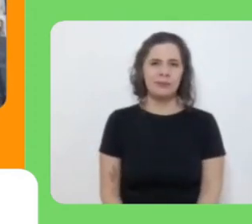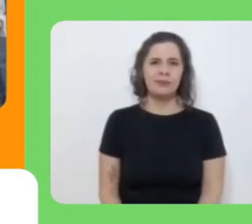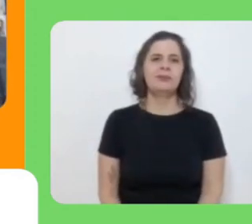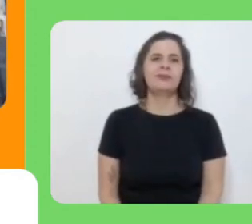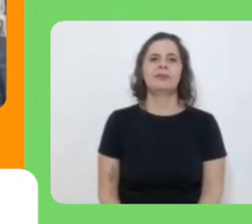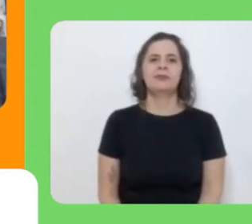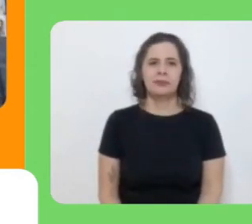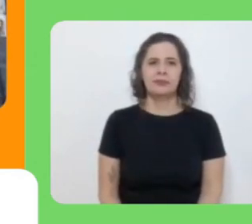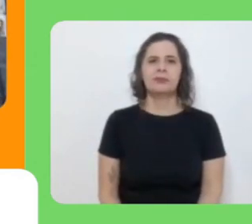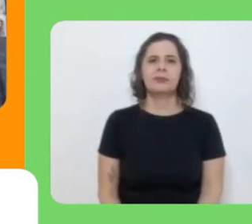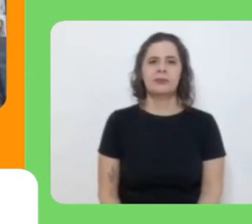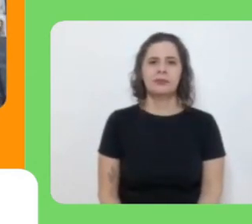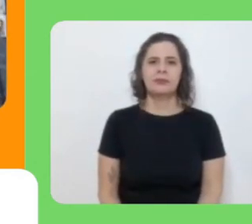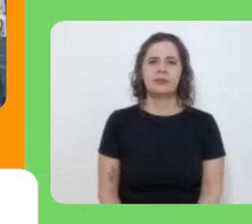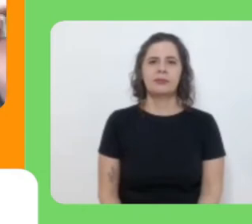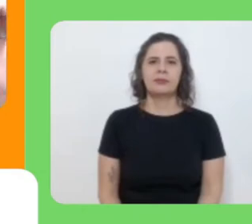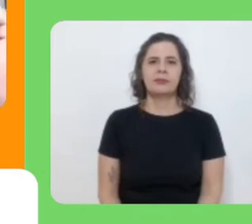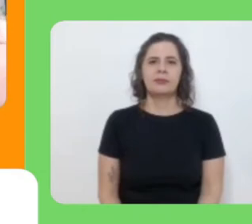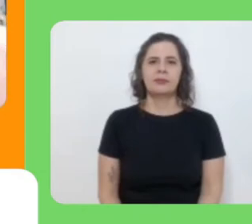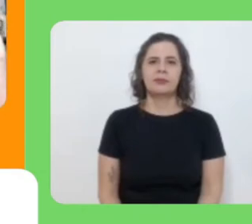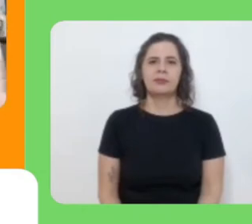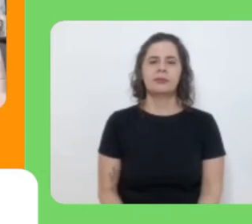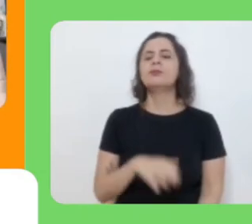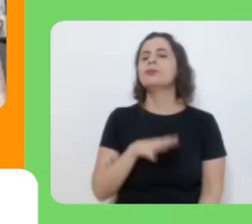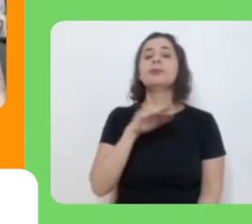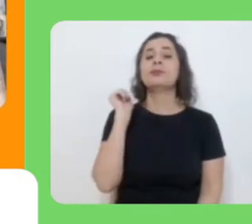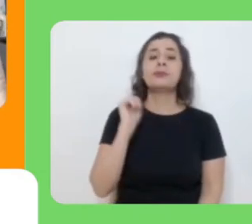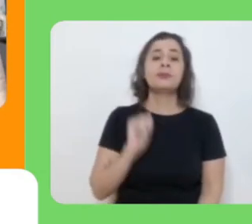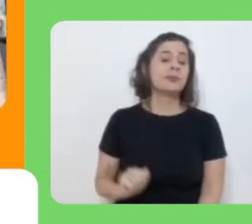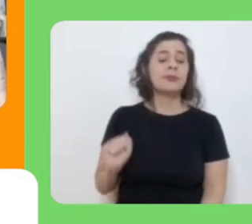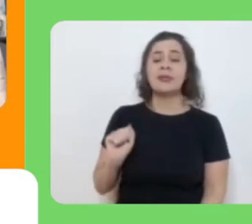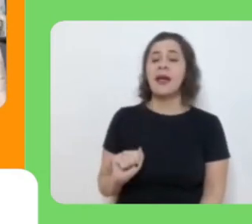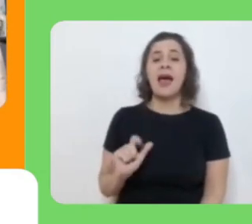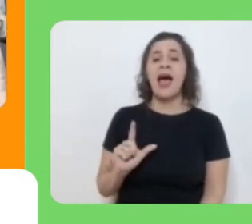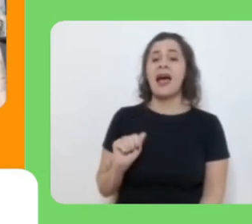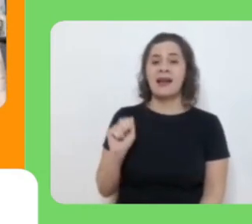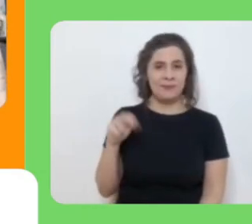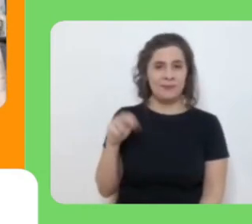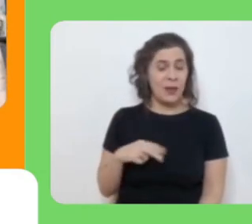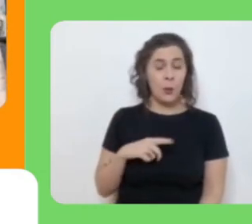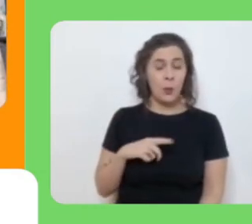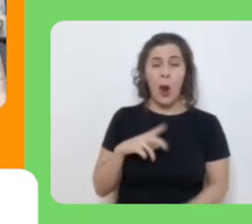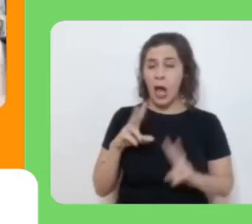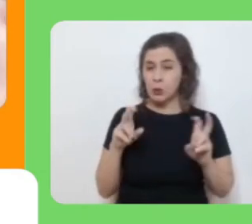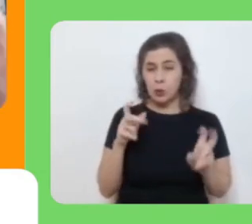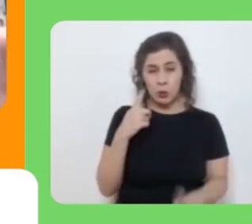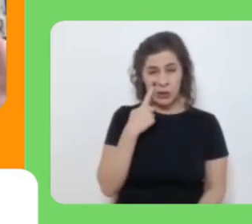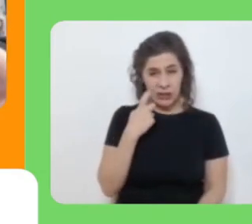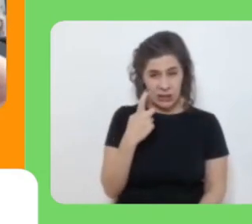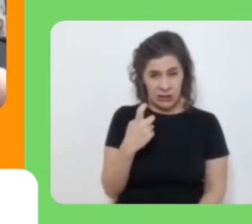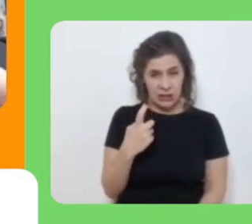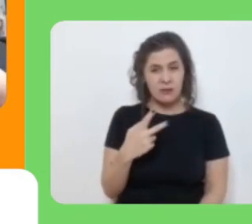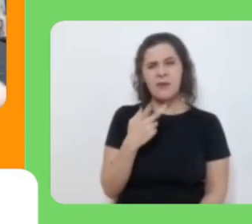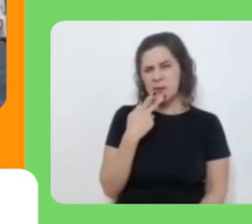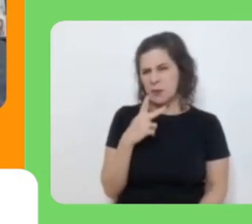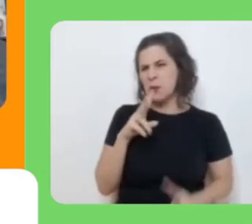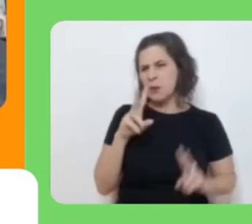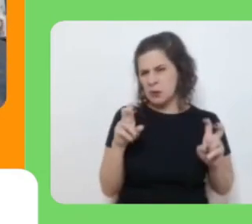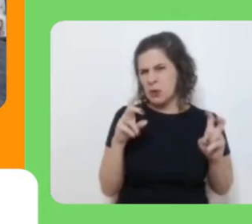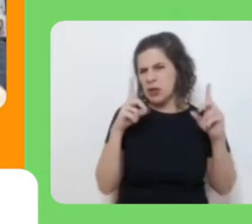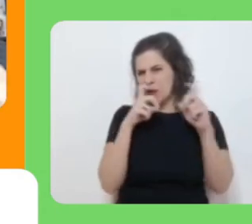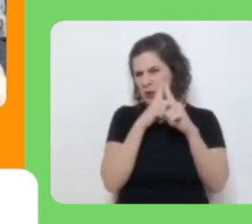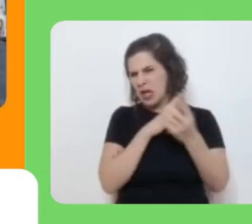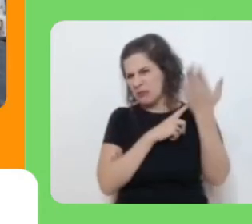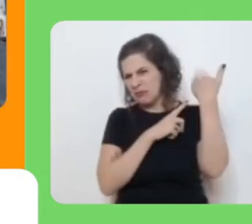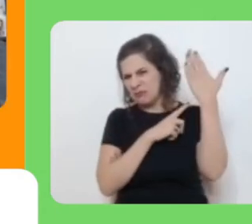sem dúvida. Ô, Alan, Diga. deixa eu puxar um assunto interessante. Você falou das grandes dificuldades que existiam lá no